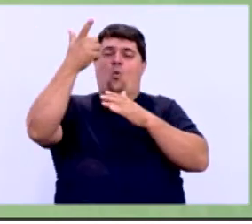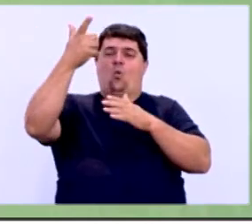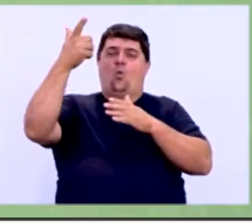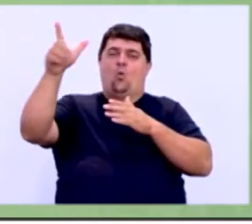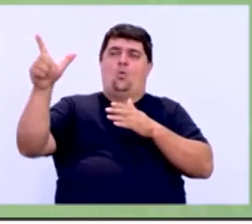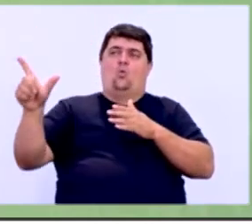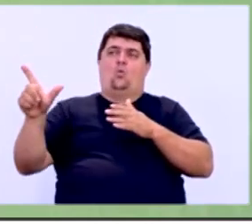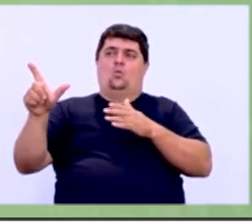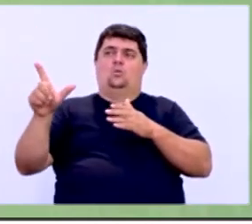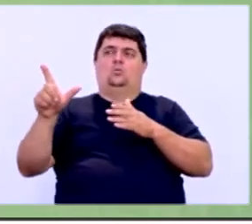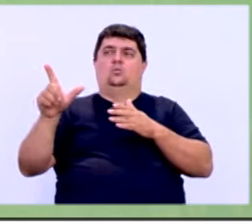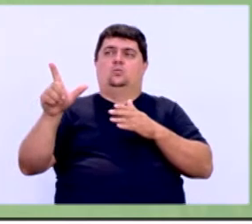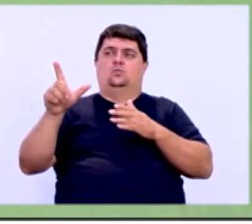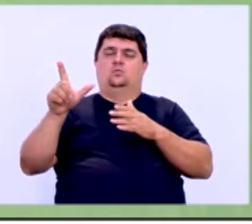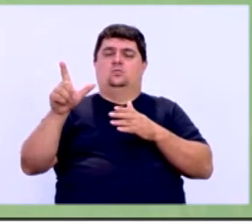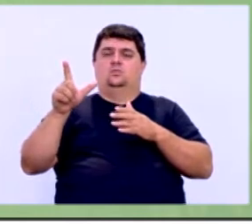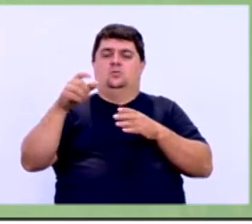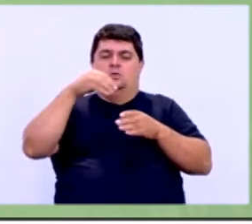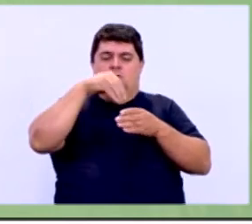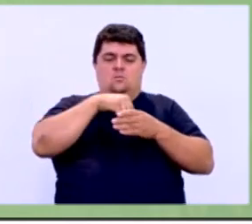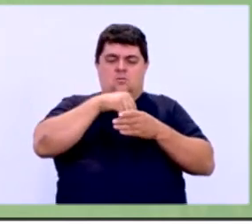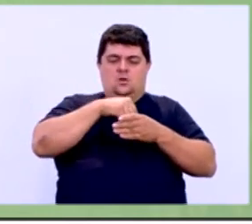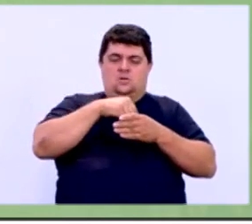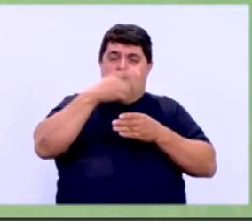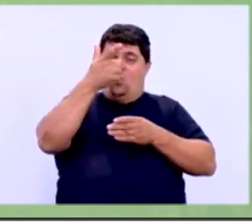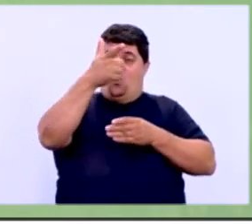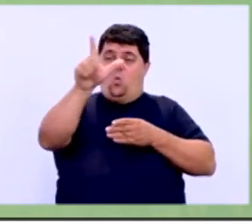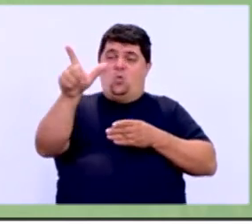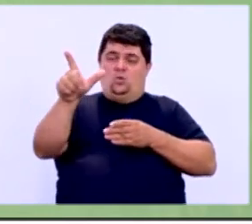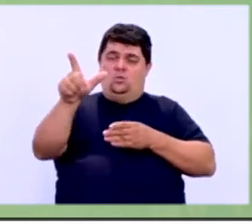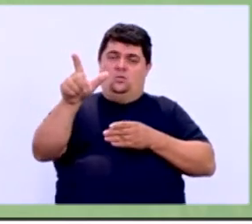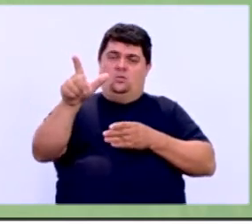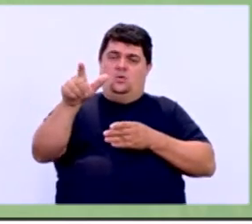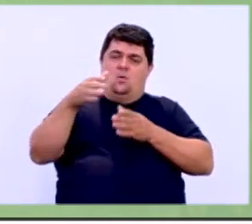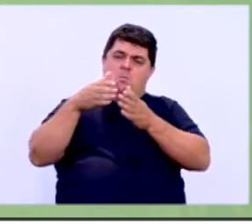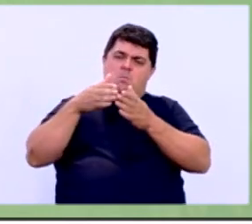ambiente fora da empresa, né?